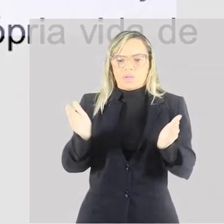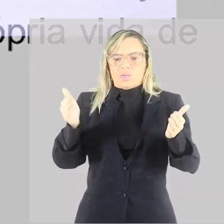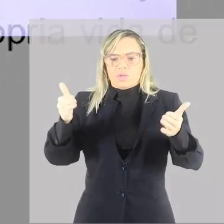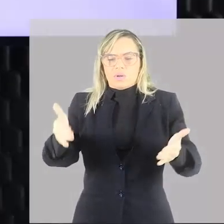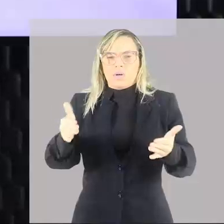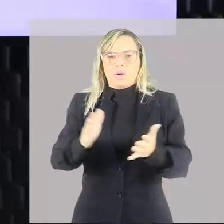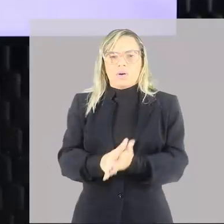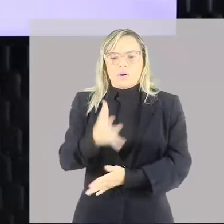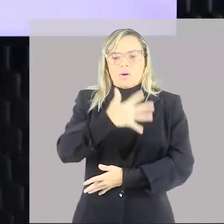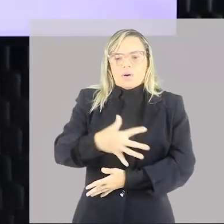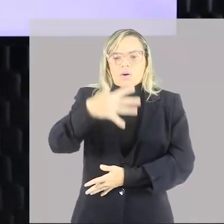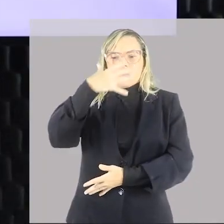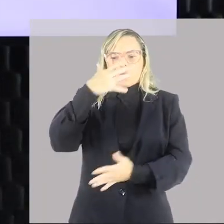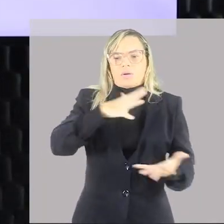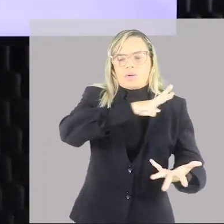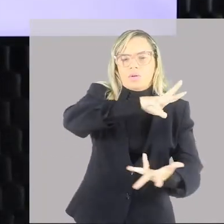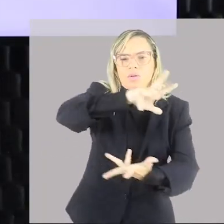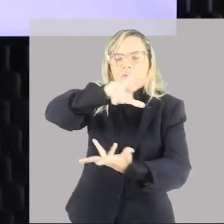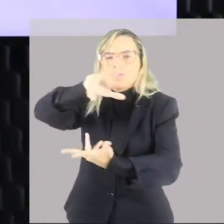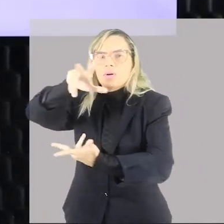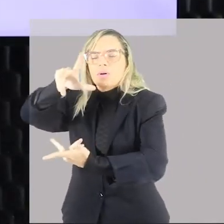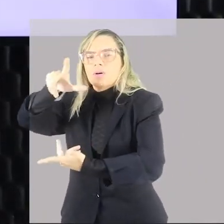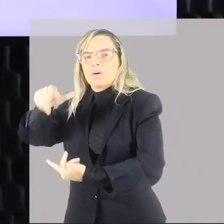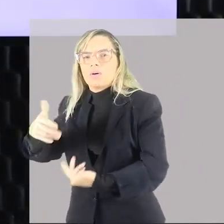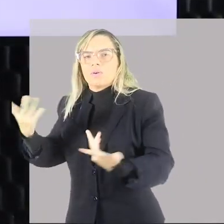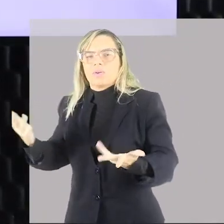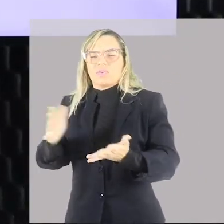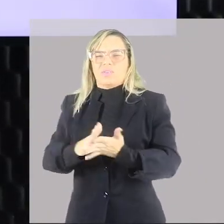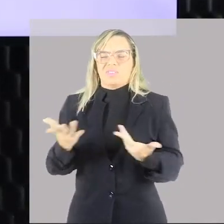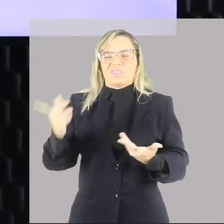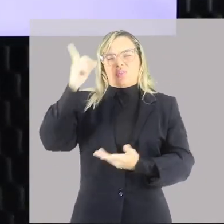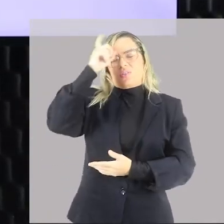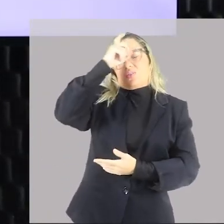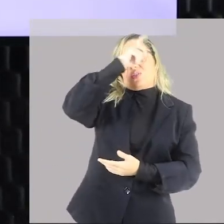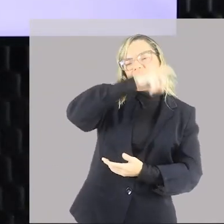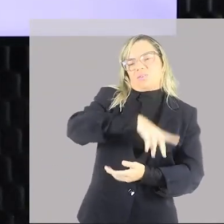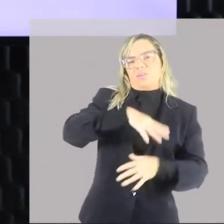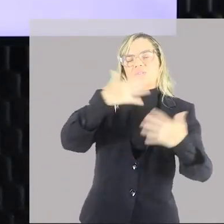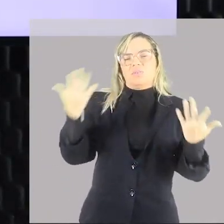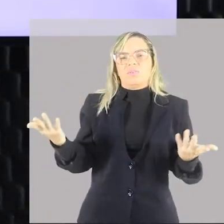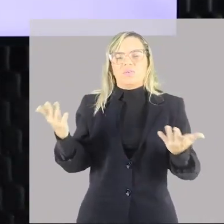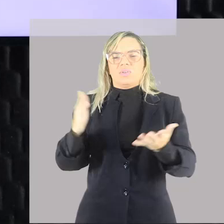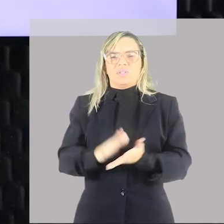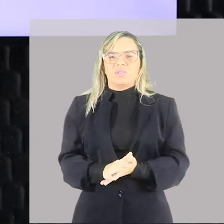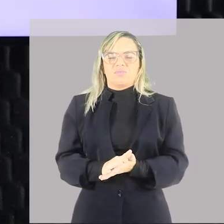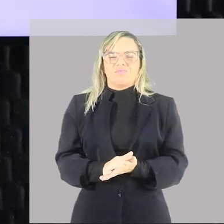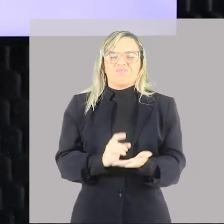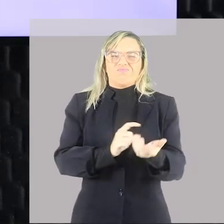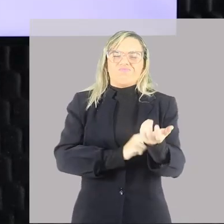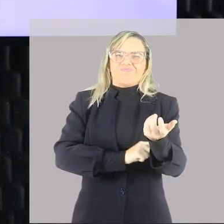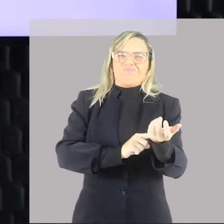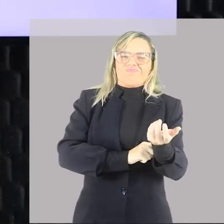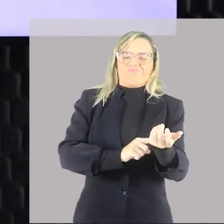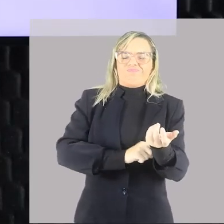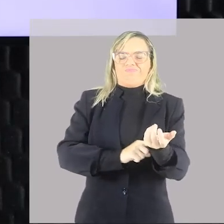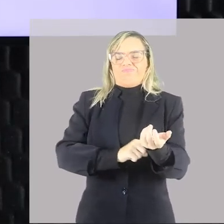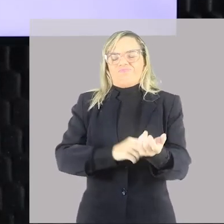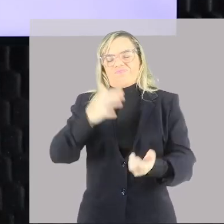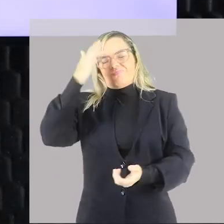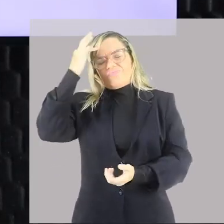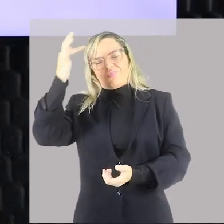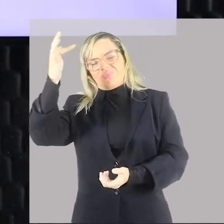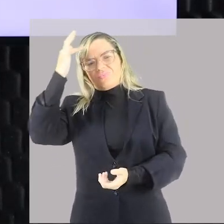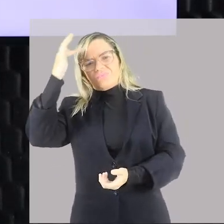palavra contemplação, ela é muito cara, ela é muito difícil, ela é muito incômoda para a filosofia,